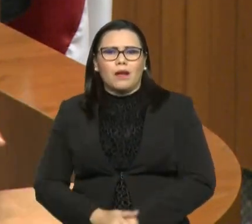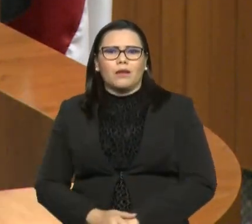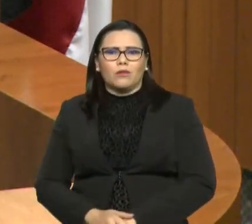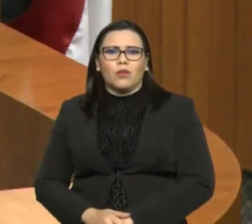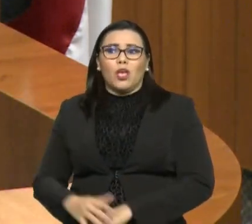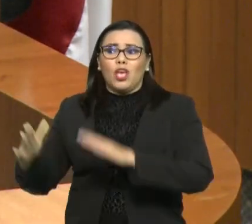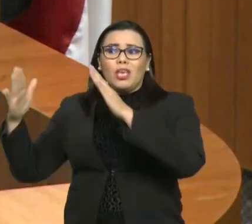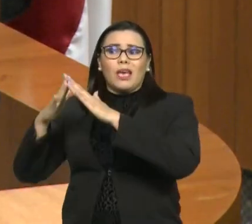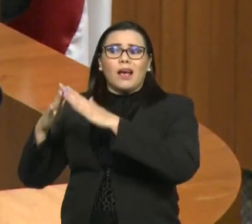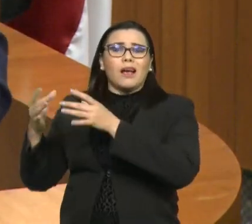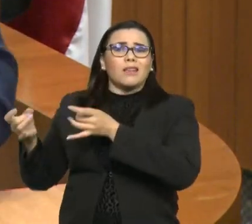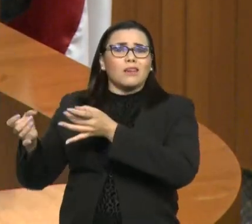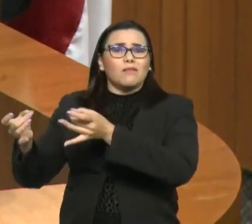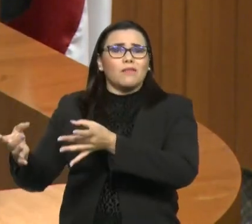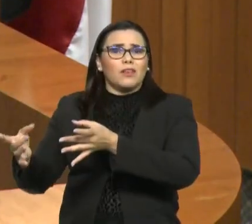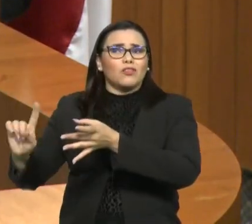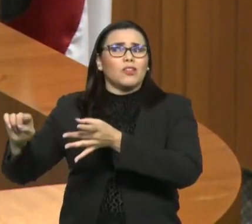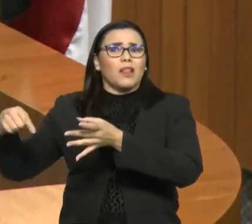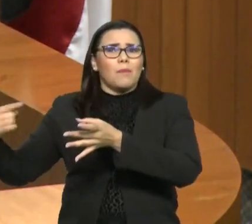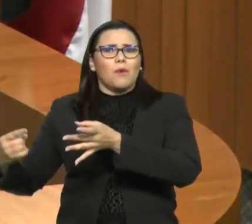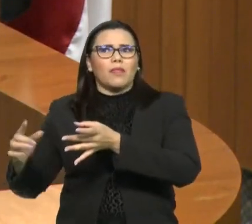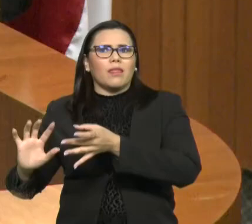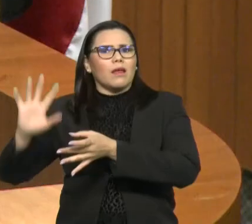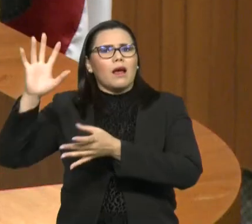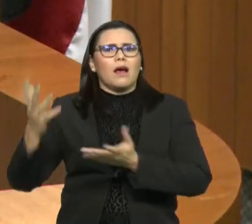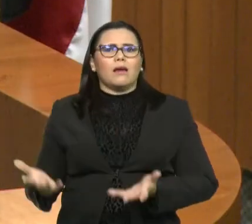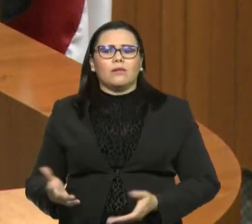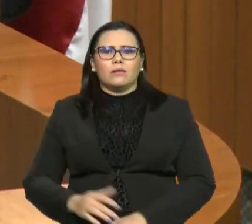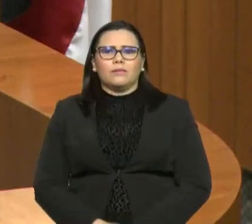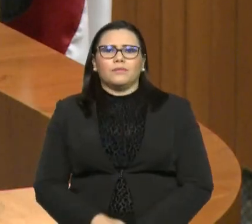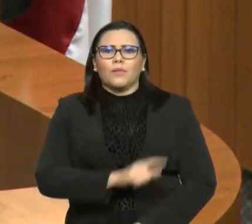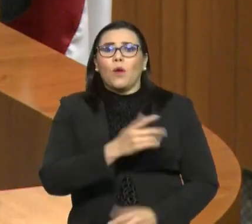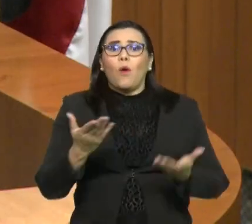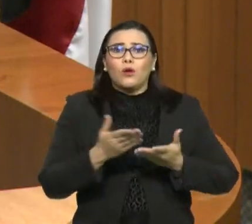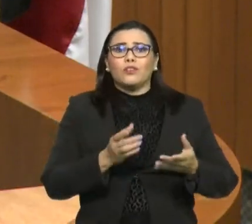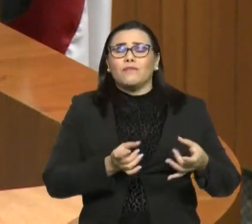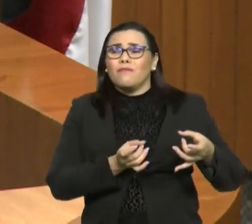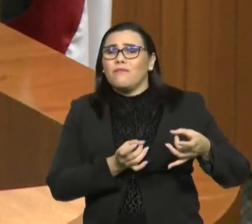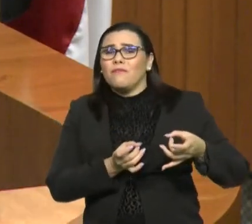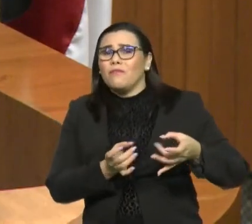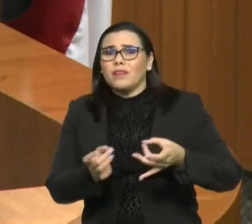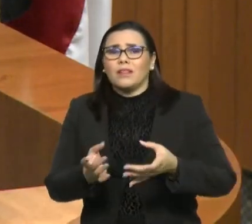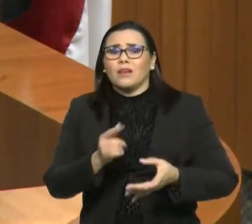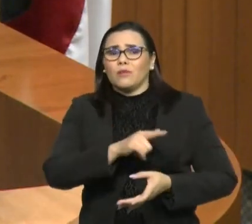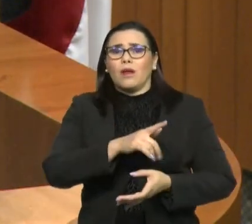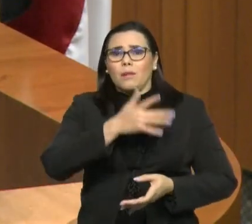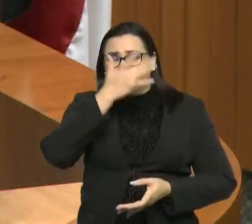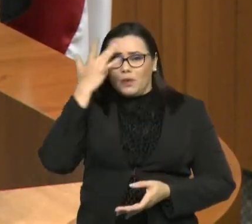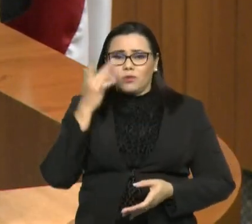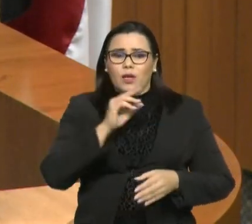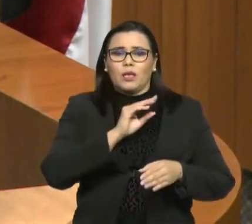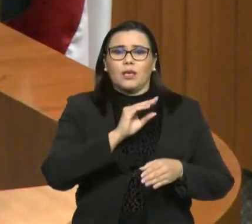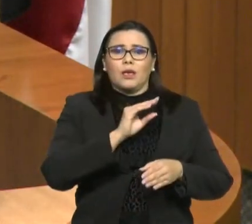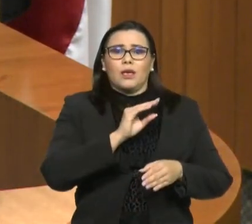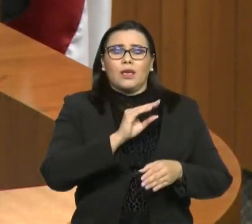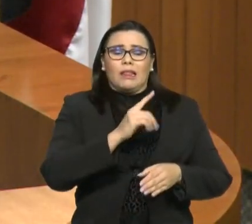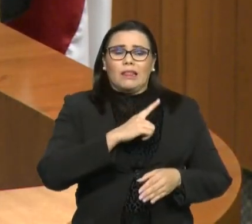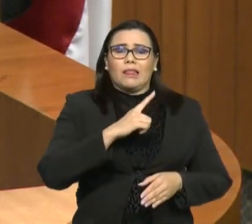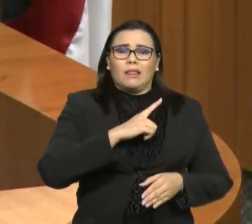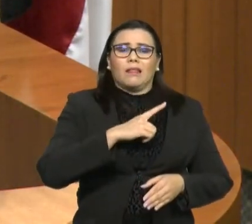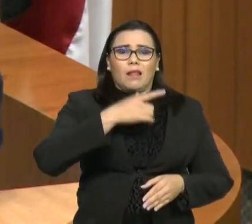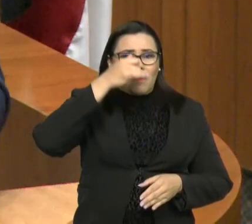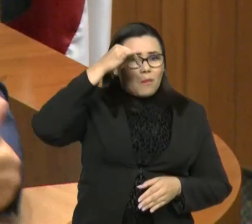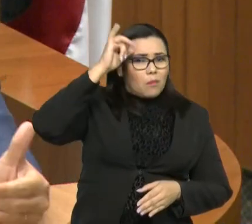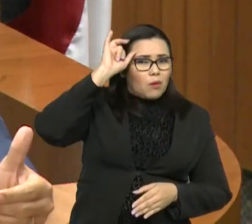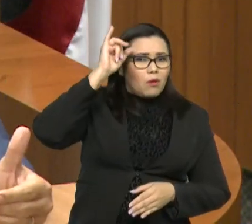despesas e vendendo mais barato, 35% mais barato, Cláudio. Mas, na verdade, essa diminuição do